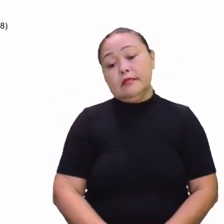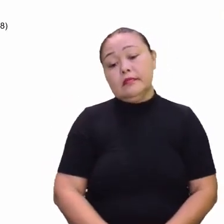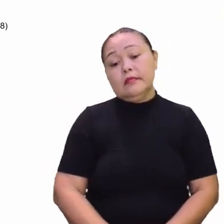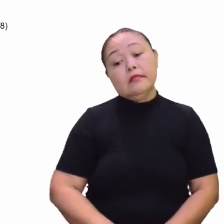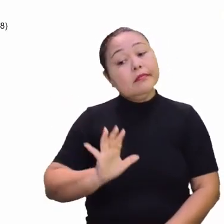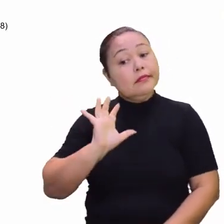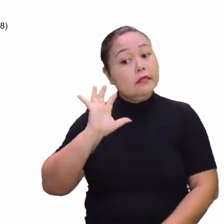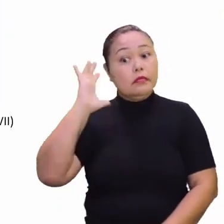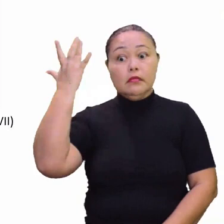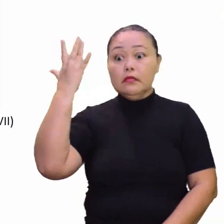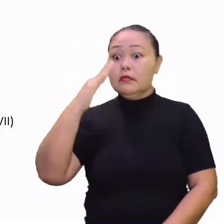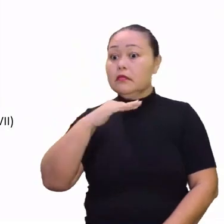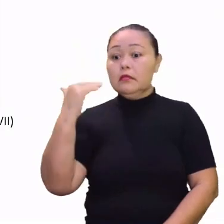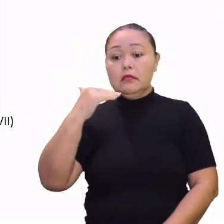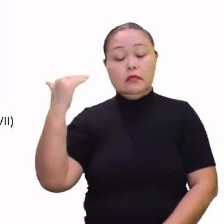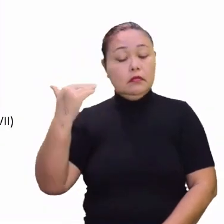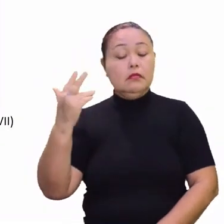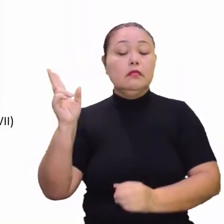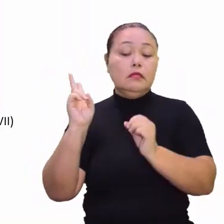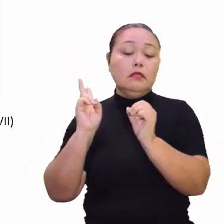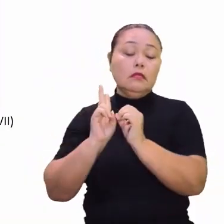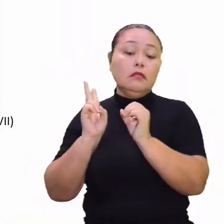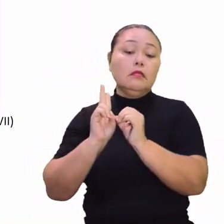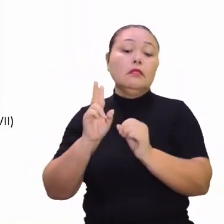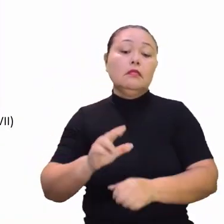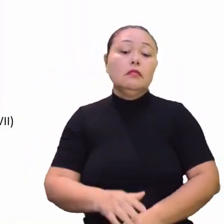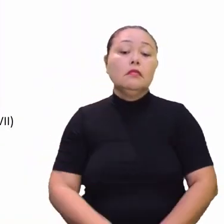Infelizmente, aconteceu muito isso.